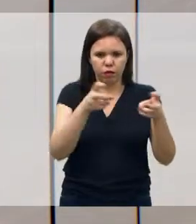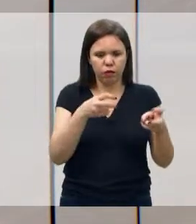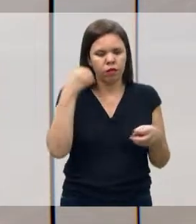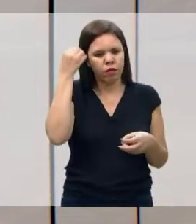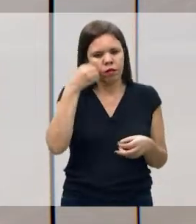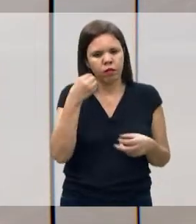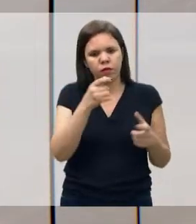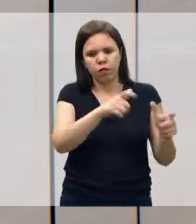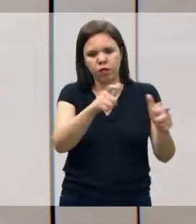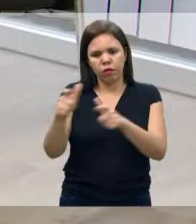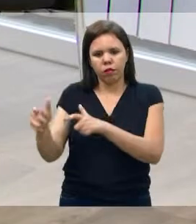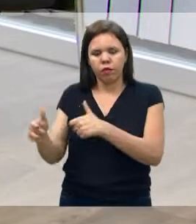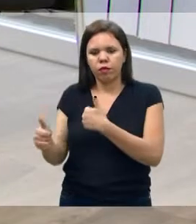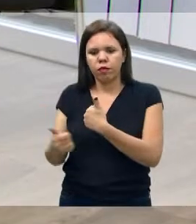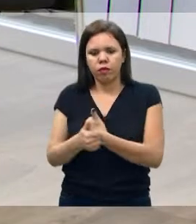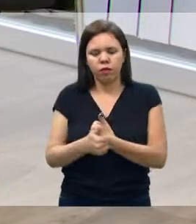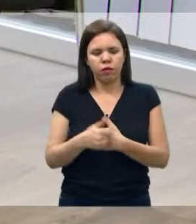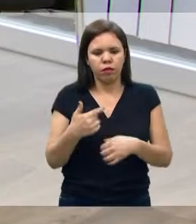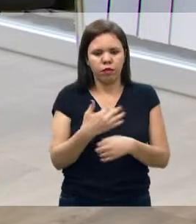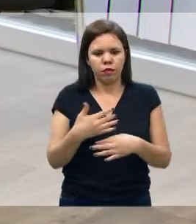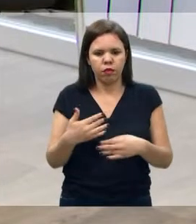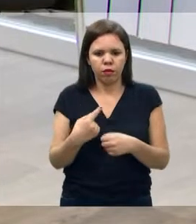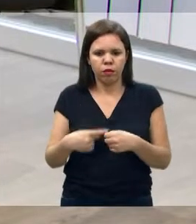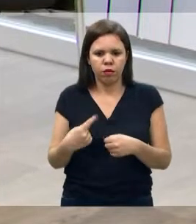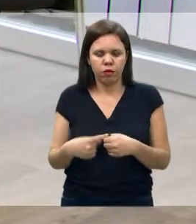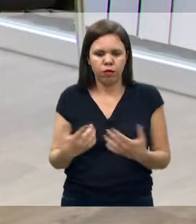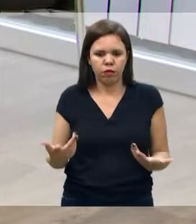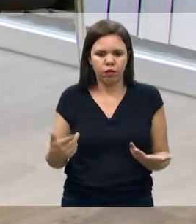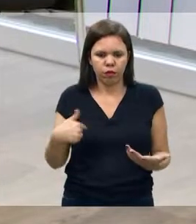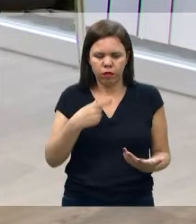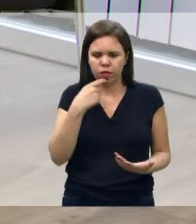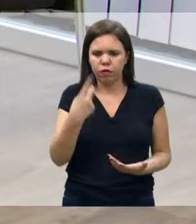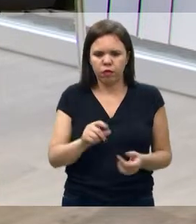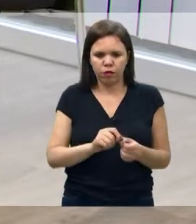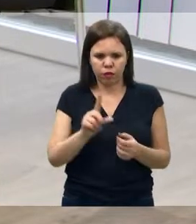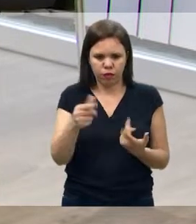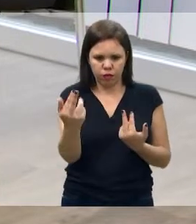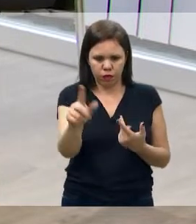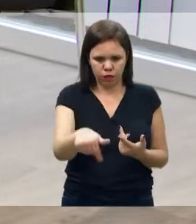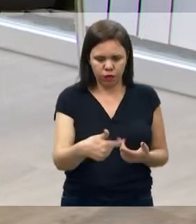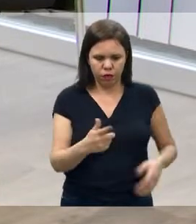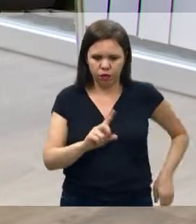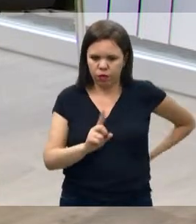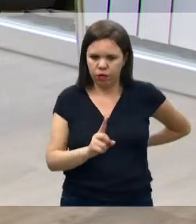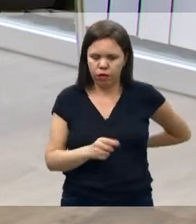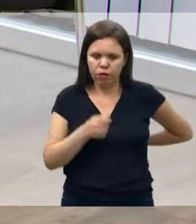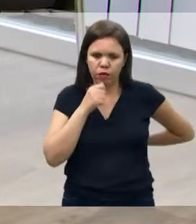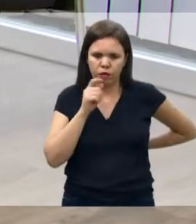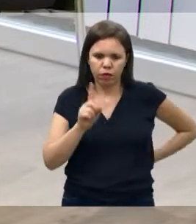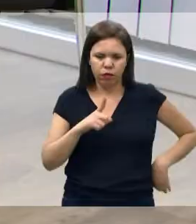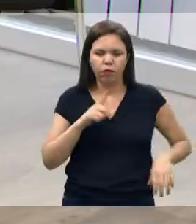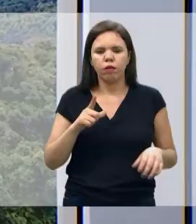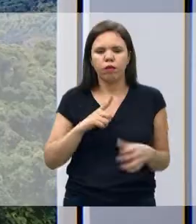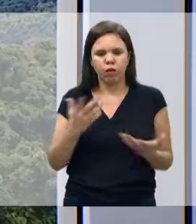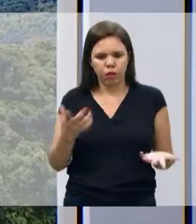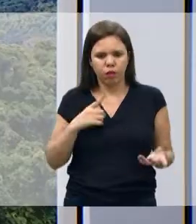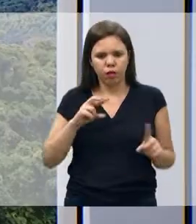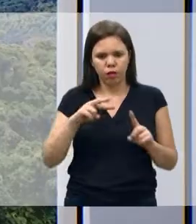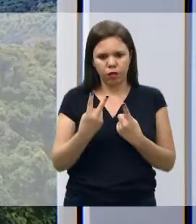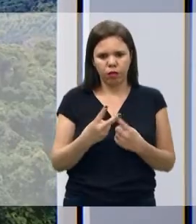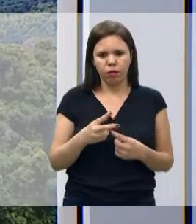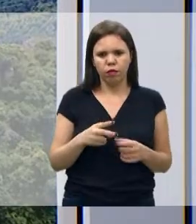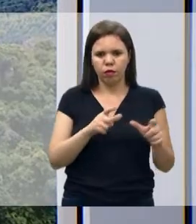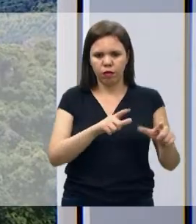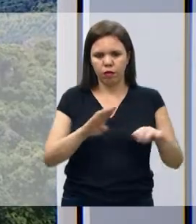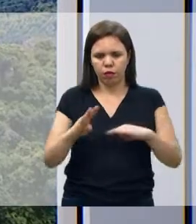experiências em alguns municípios. Campinas já chegou a fazer alguma experiência dessa? Ainda não. A gente tem a expectativa da Vila Dignidade, né,